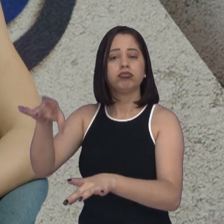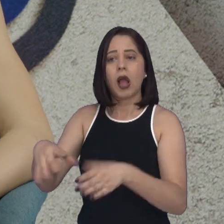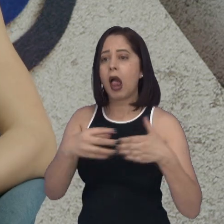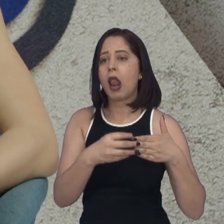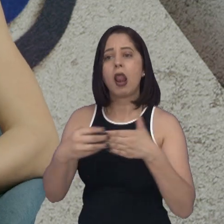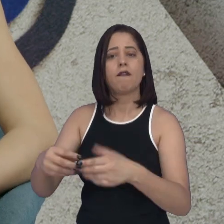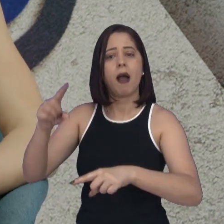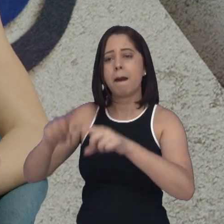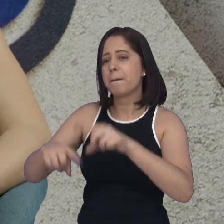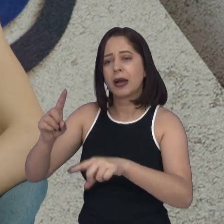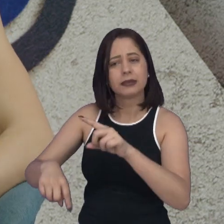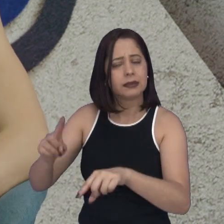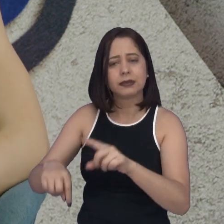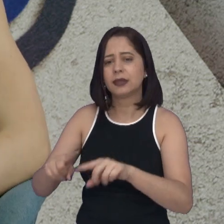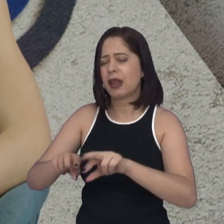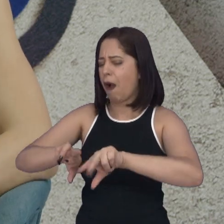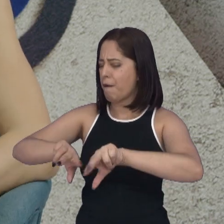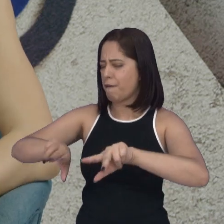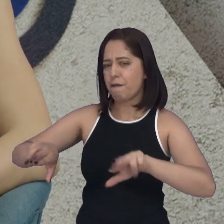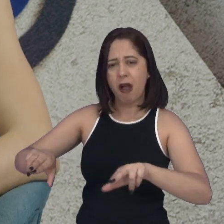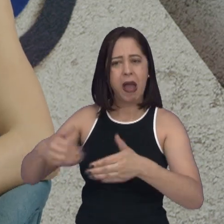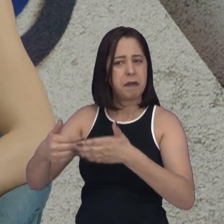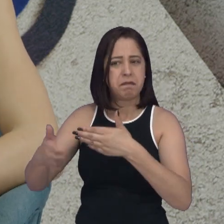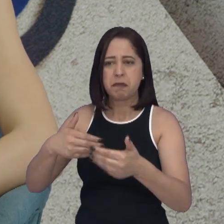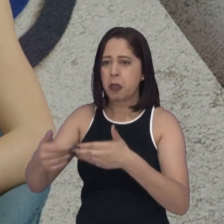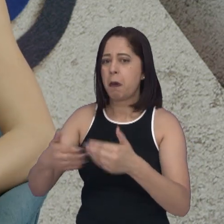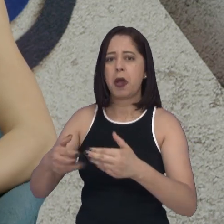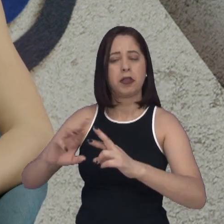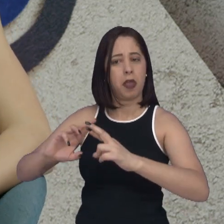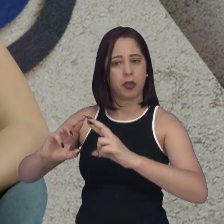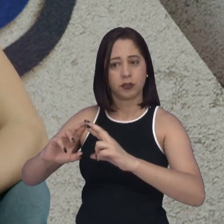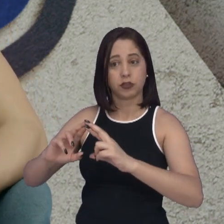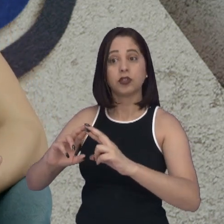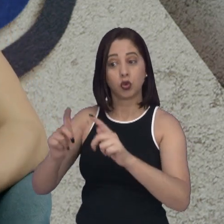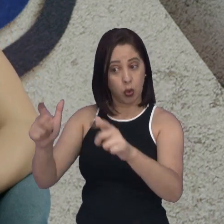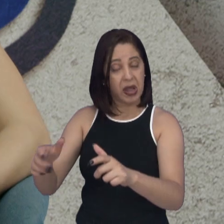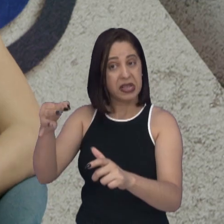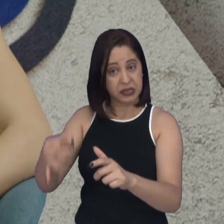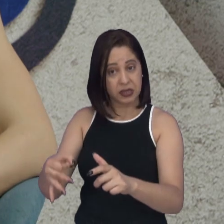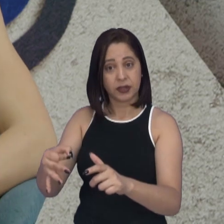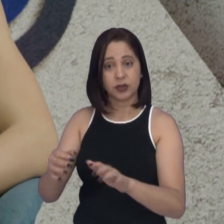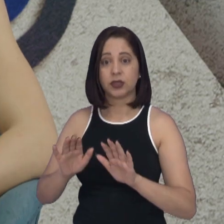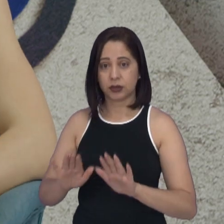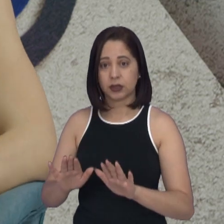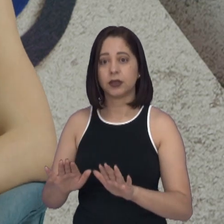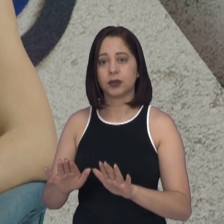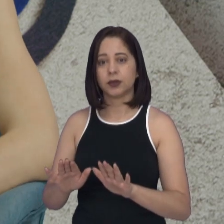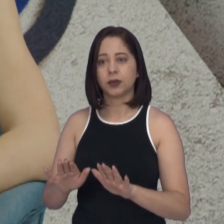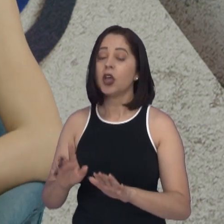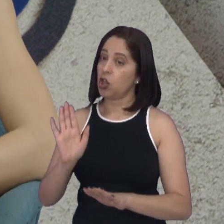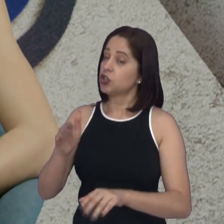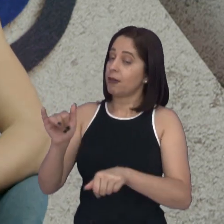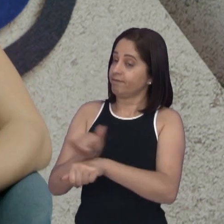levar enfim, resíduos, independente de qual resíduo para que eles descartem da melhor forma, né? Então, é uma